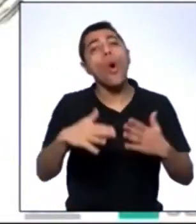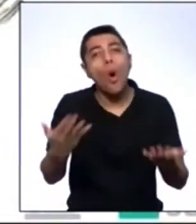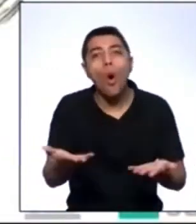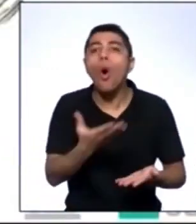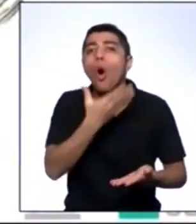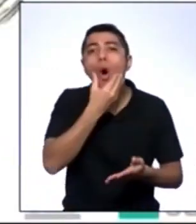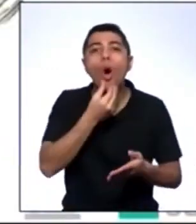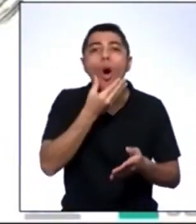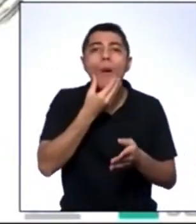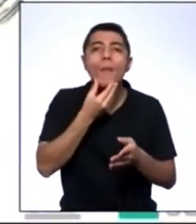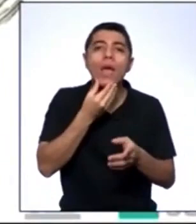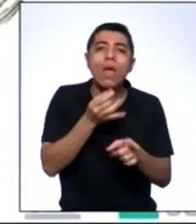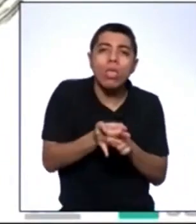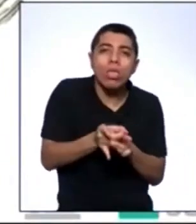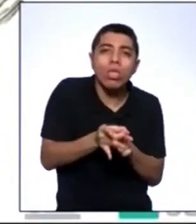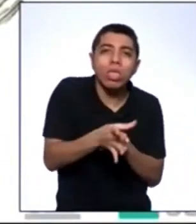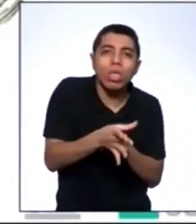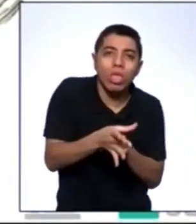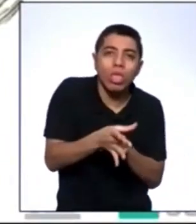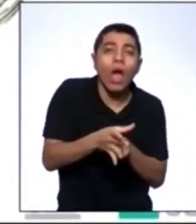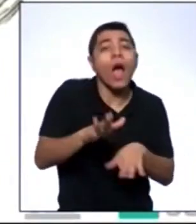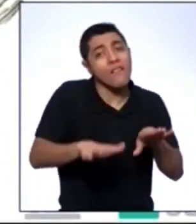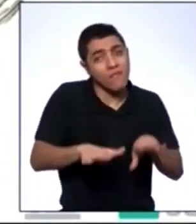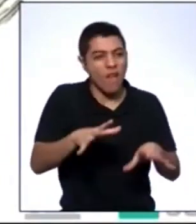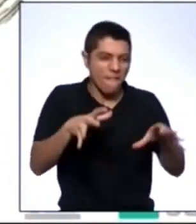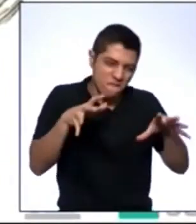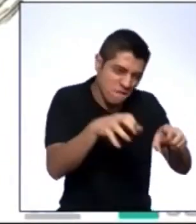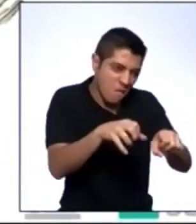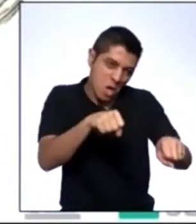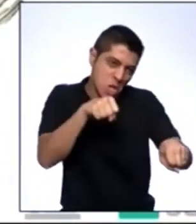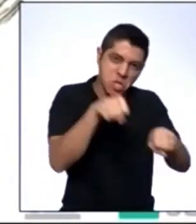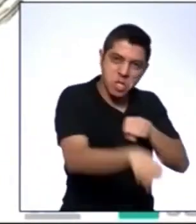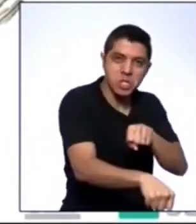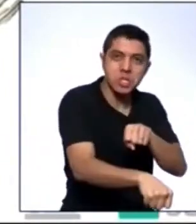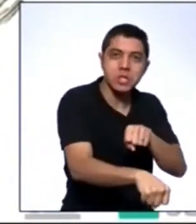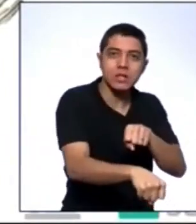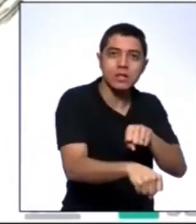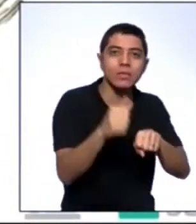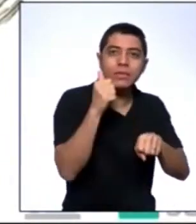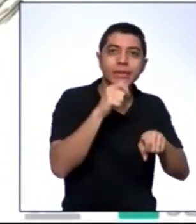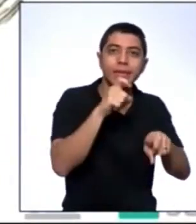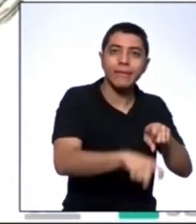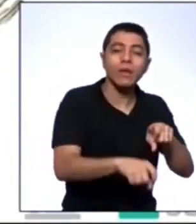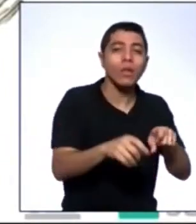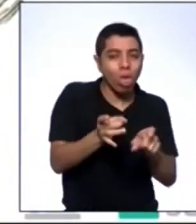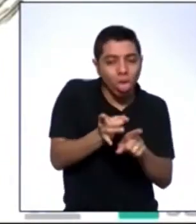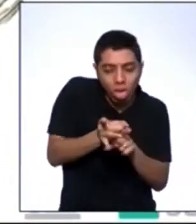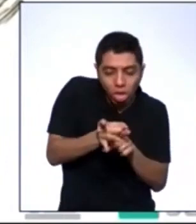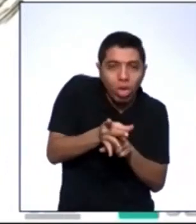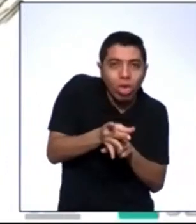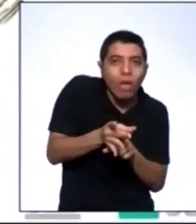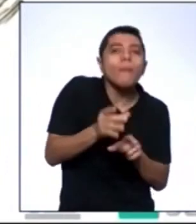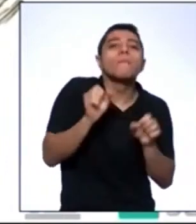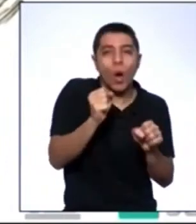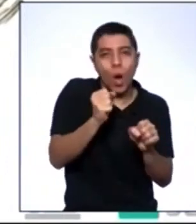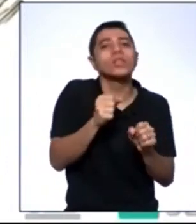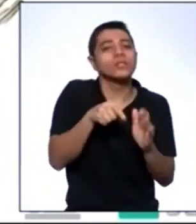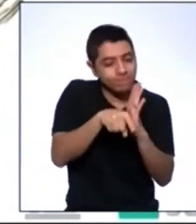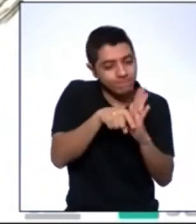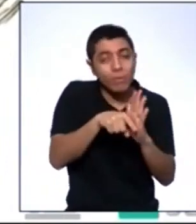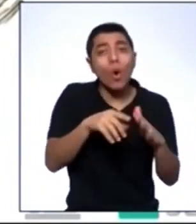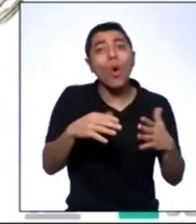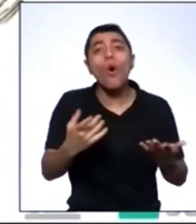de ossos. Eu encontrei uma ossada numa vala, quero saber se é daquela pessoa que está desaparecida há algum tempo.